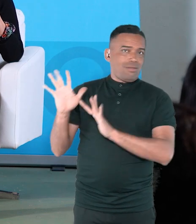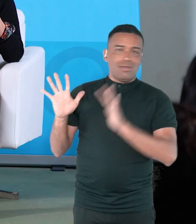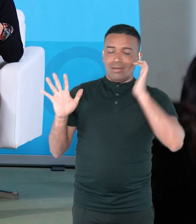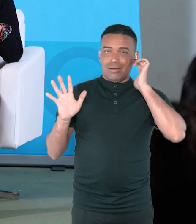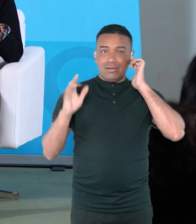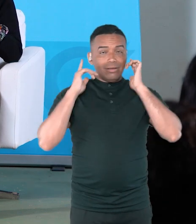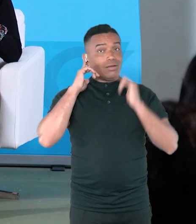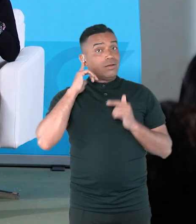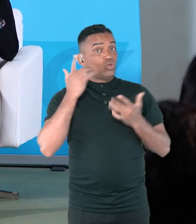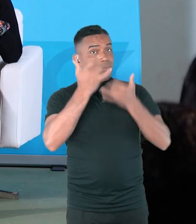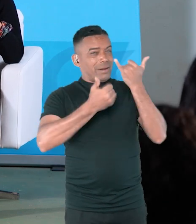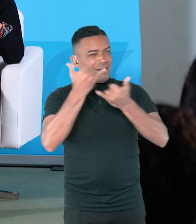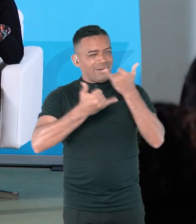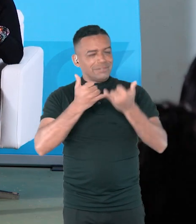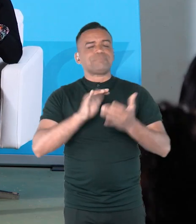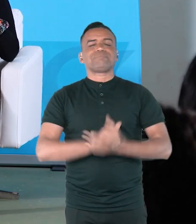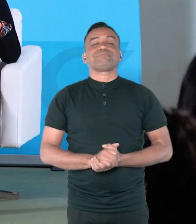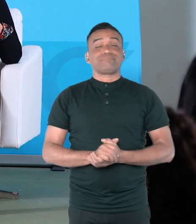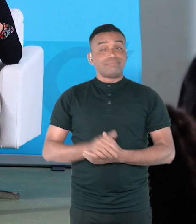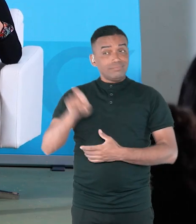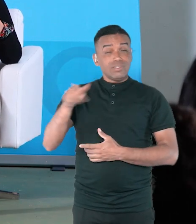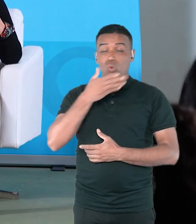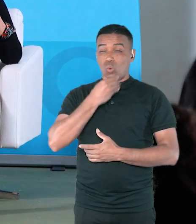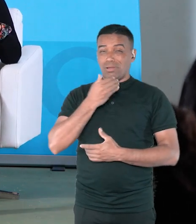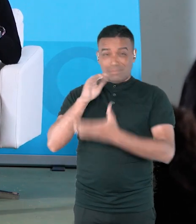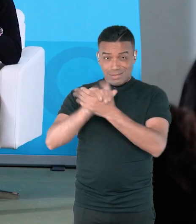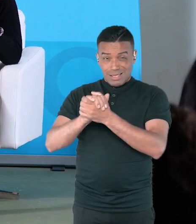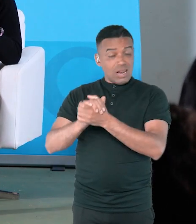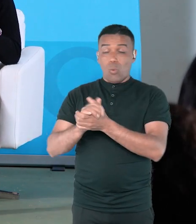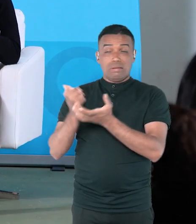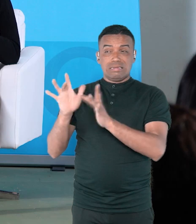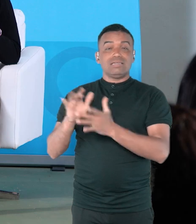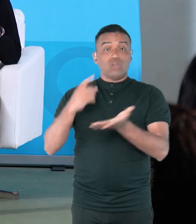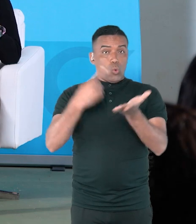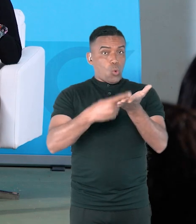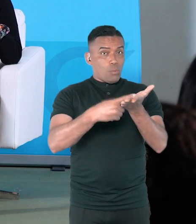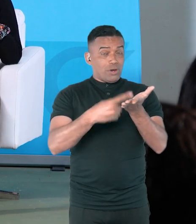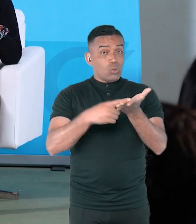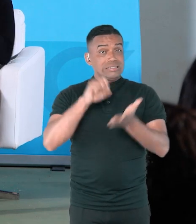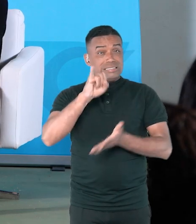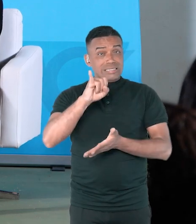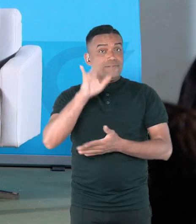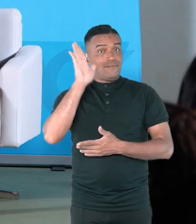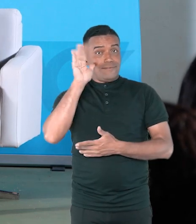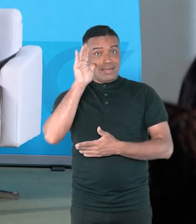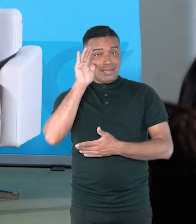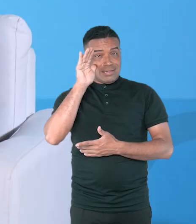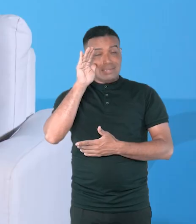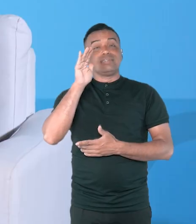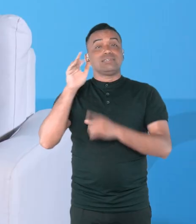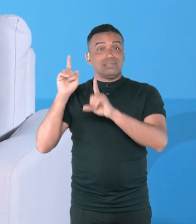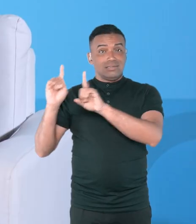vir. Tô brincando, tá, gente? Mas a grosso modo. Ele combinou com ela que se ele